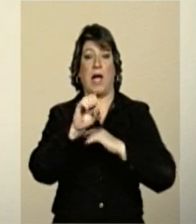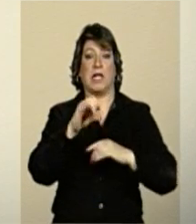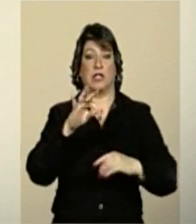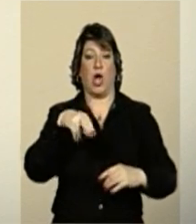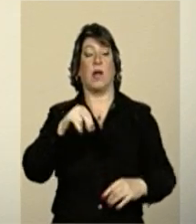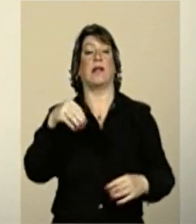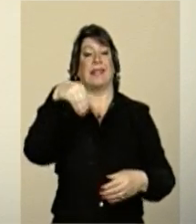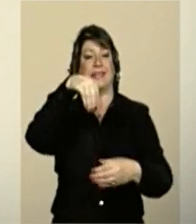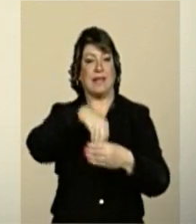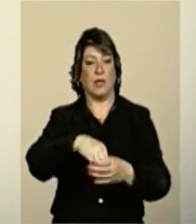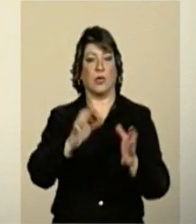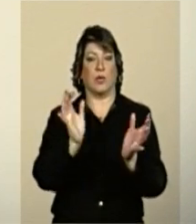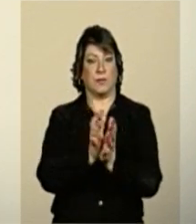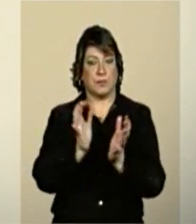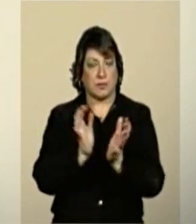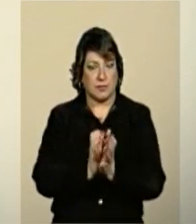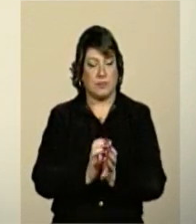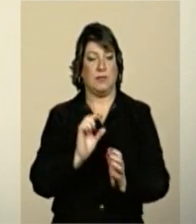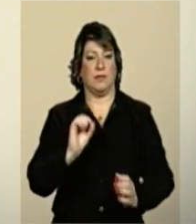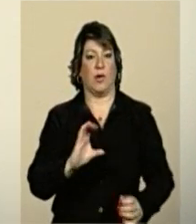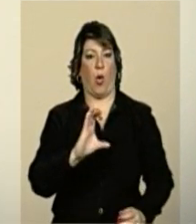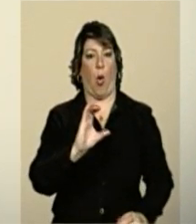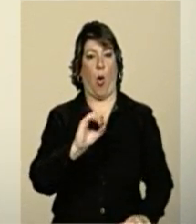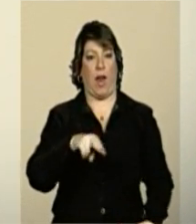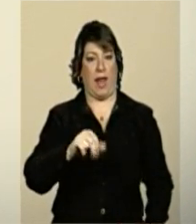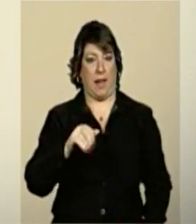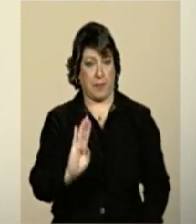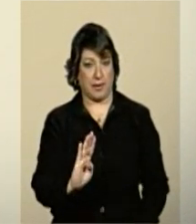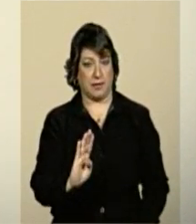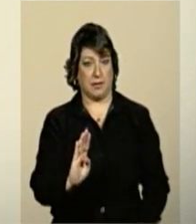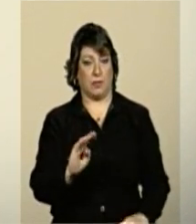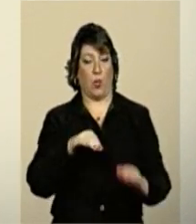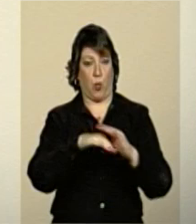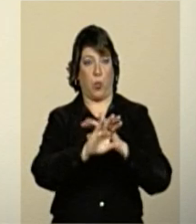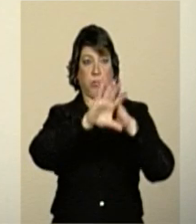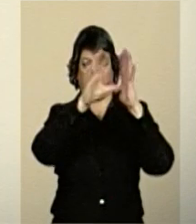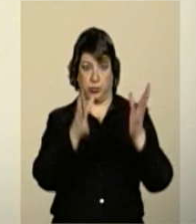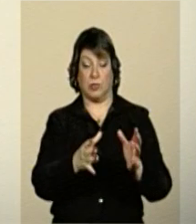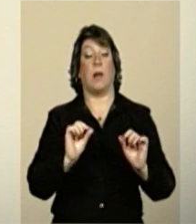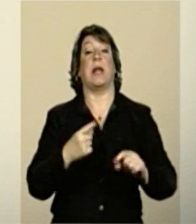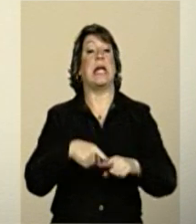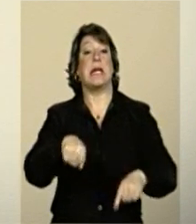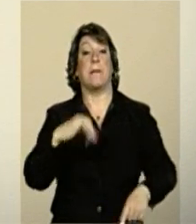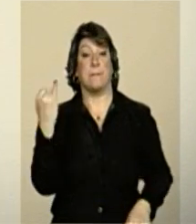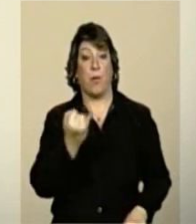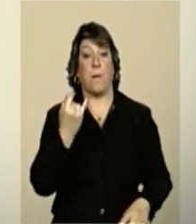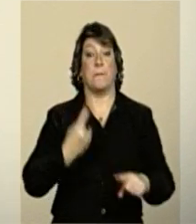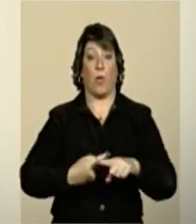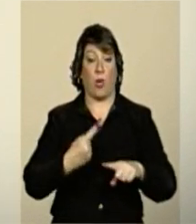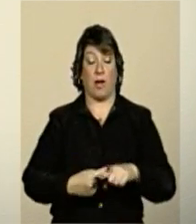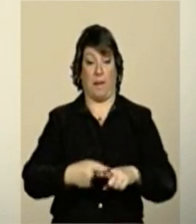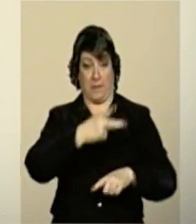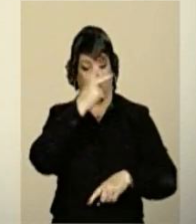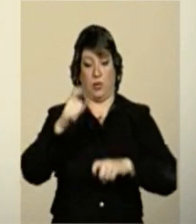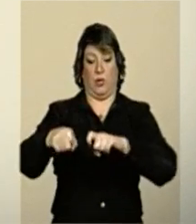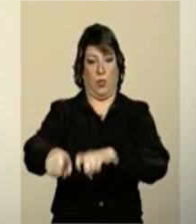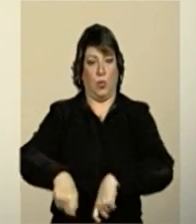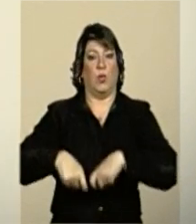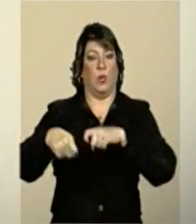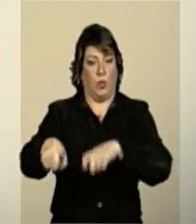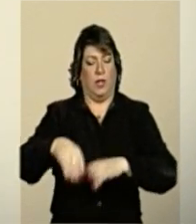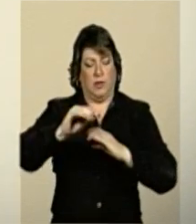Companhia Nacional de Abastecimento, a Conab. Isso é importante, Luciano, sabe por quê? Porque o agricultor que